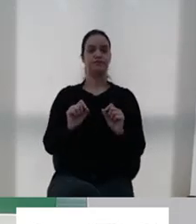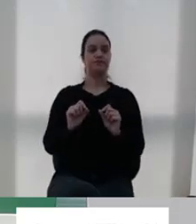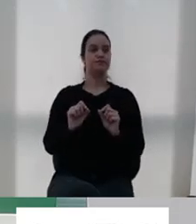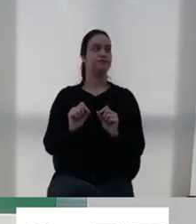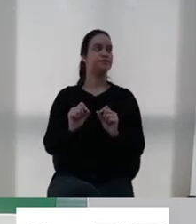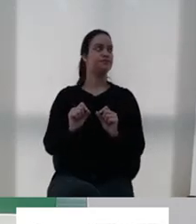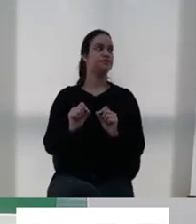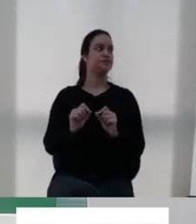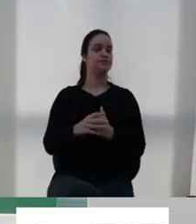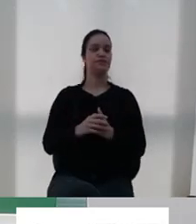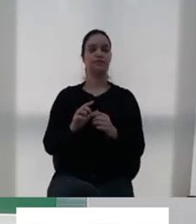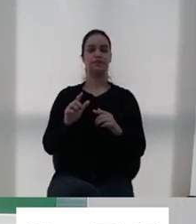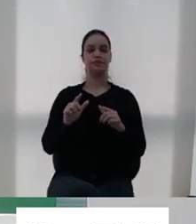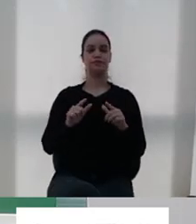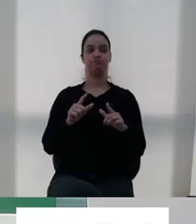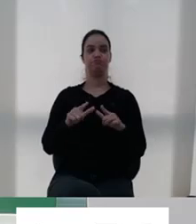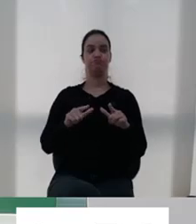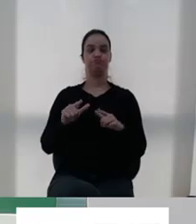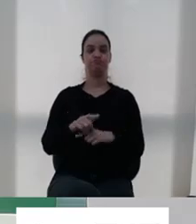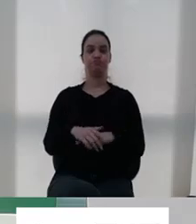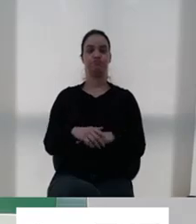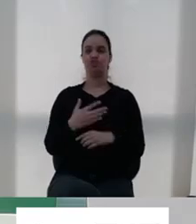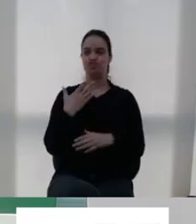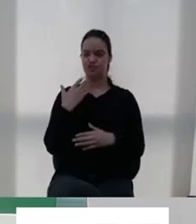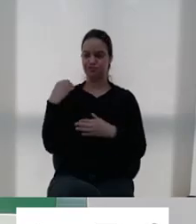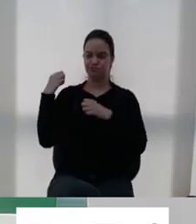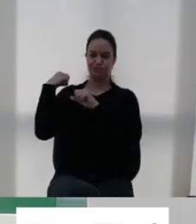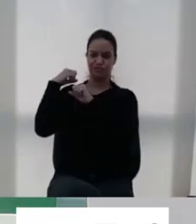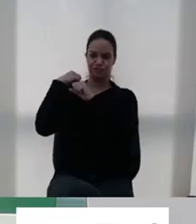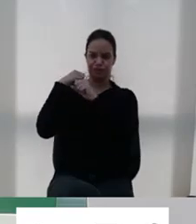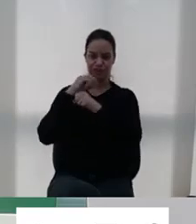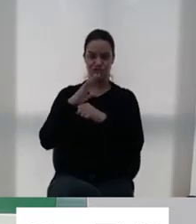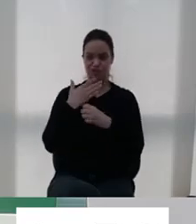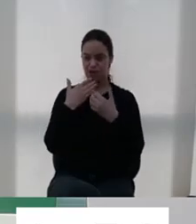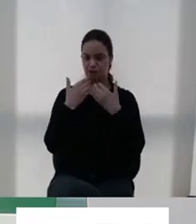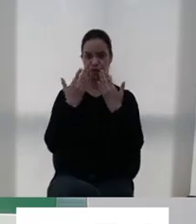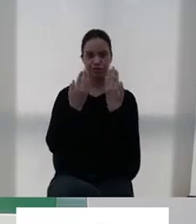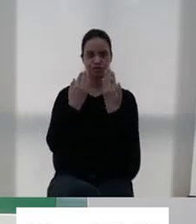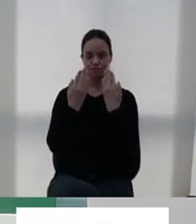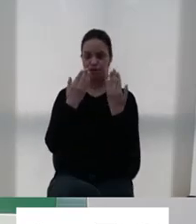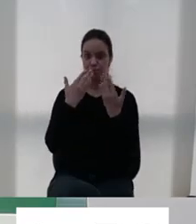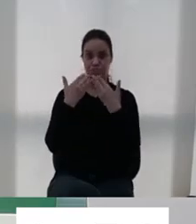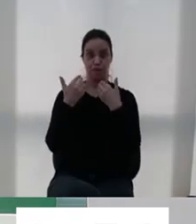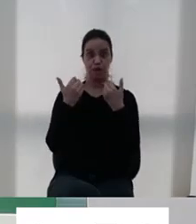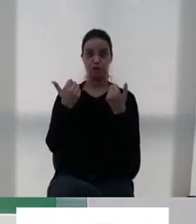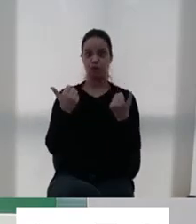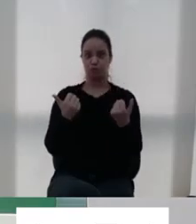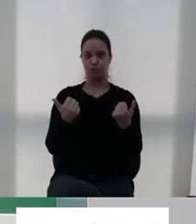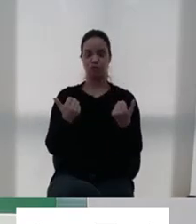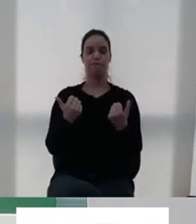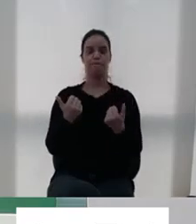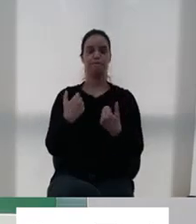que foi enviado para cá, assim, isso melhorou muito o atendimento, assim como da vinda dos AT4s, né? Nós tivemos, assim, um